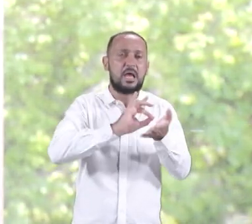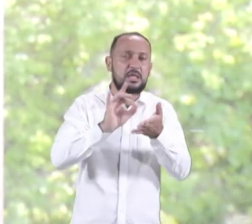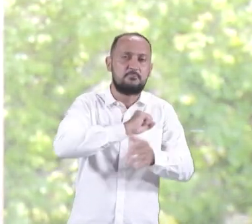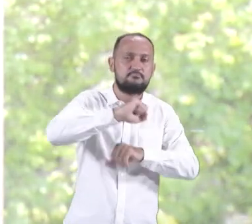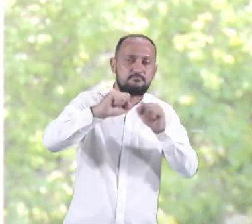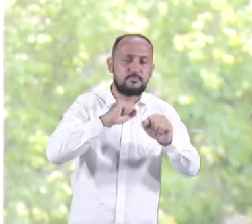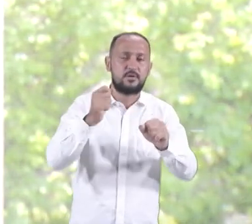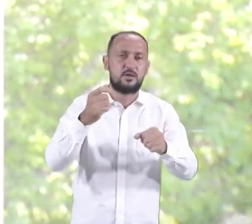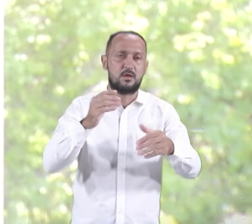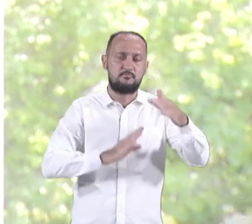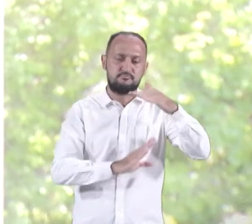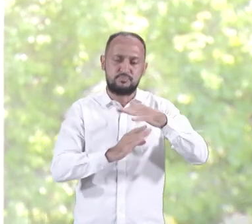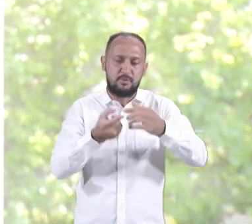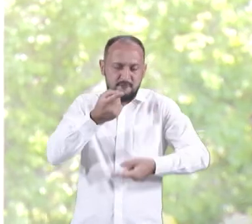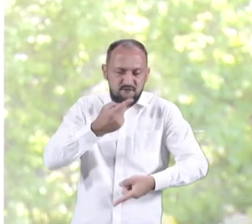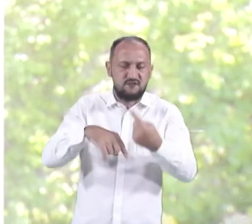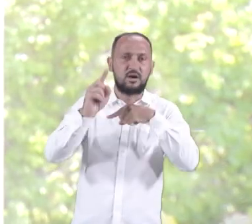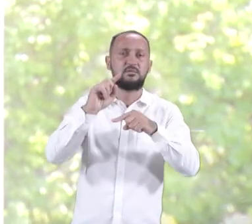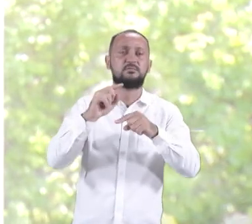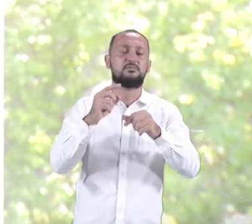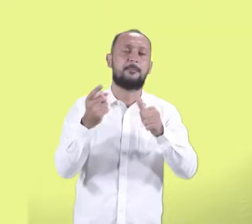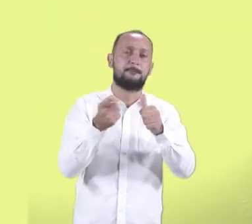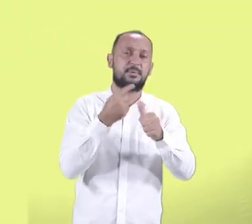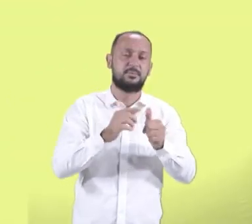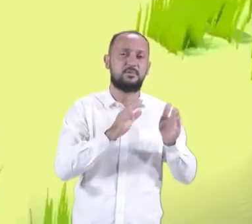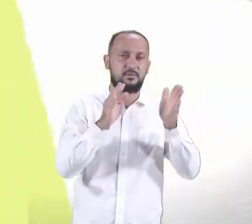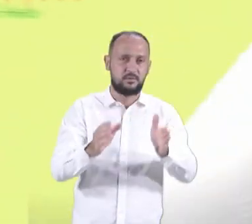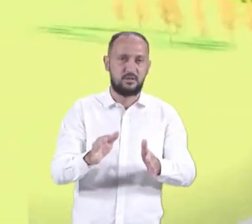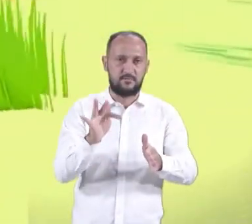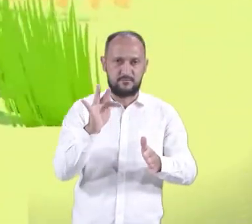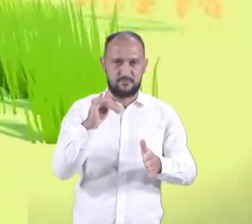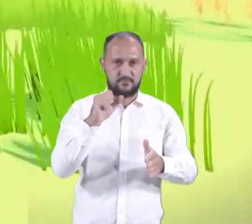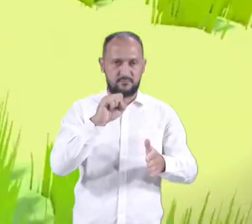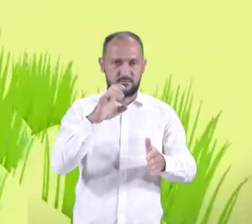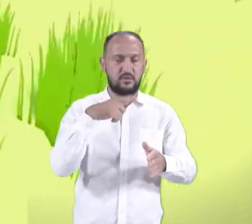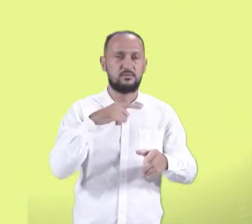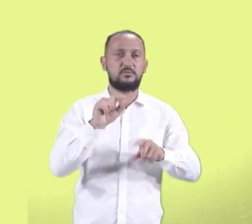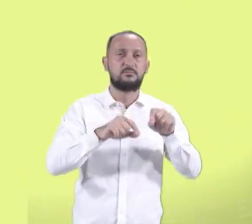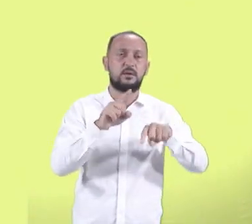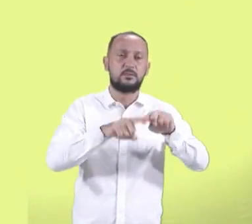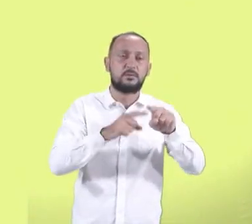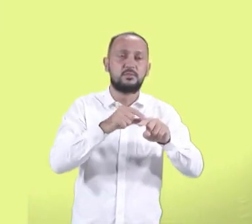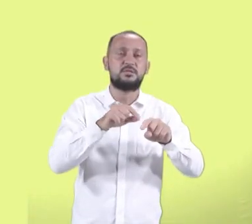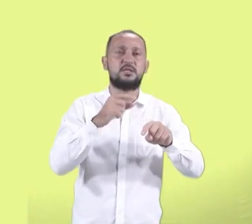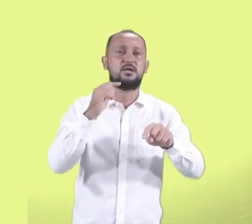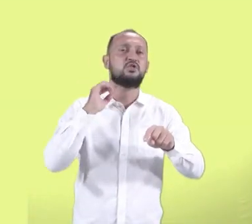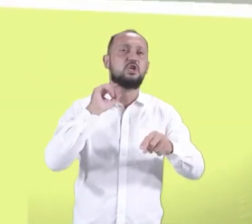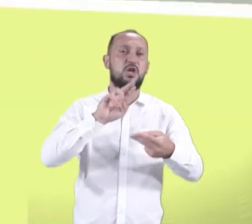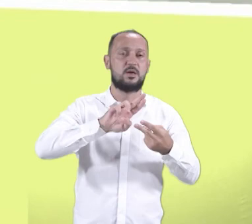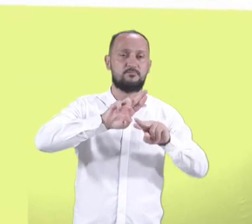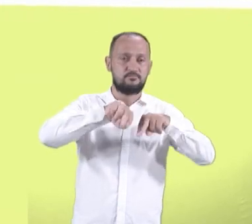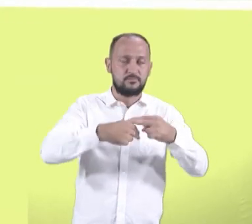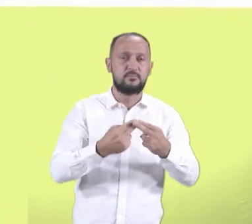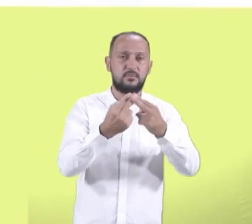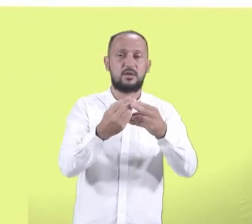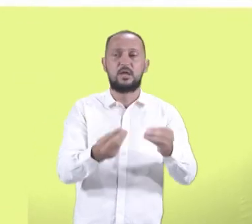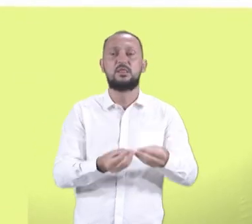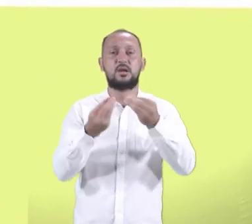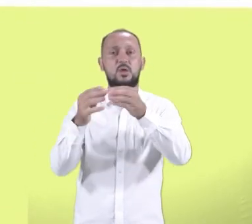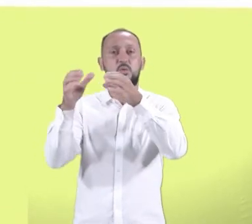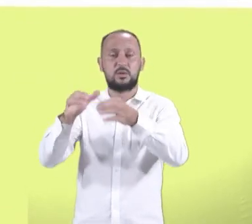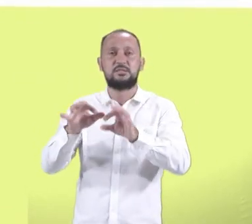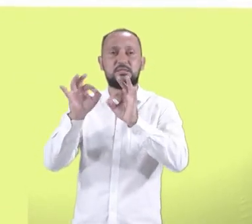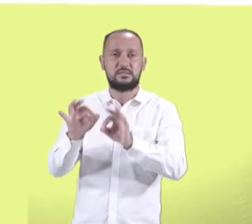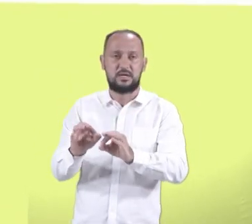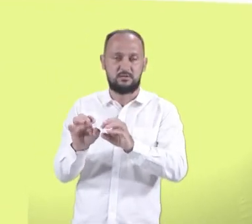derrotar inimigos e vencer obstáculos. Na primeira fase, por exemplo, o jogador deve coletar itens recicláveis e os entregar